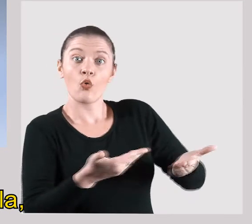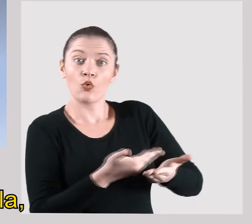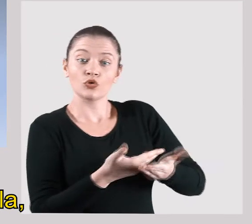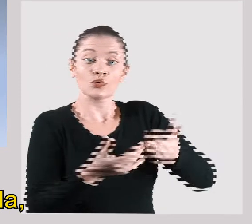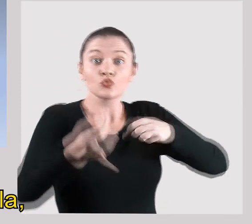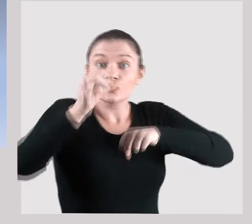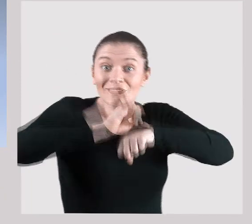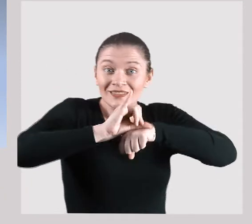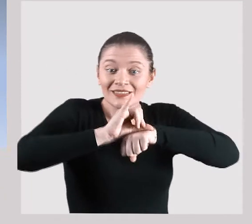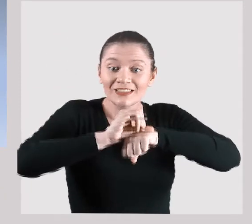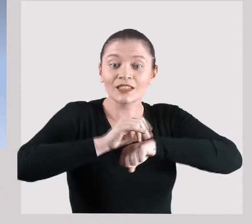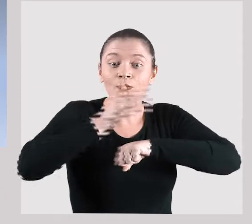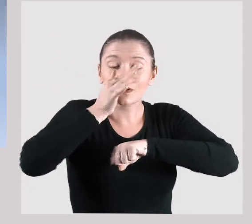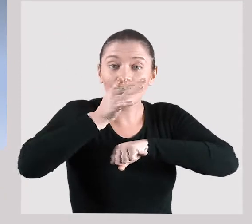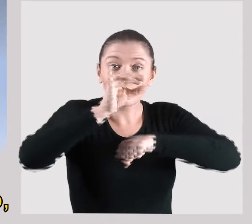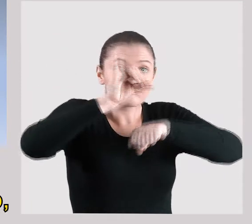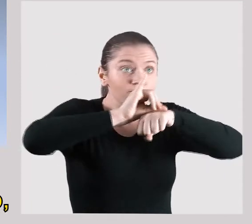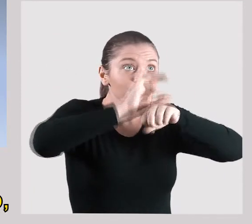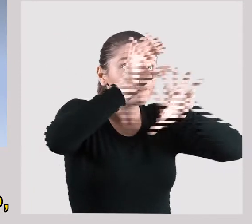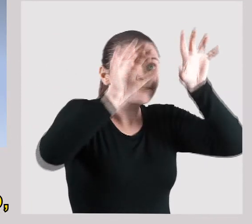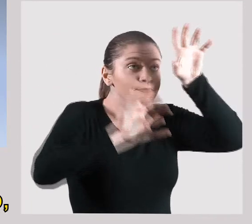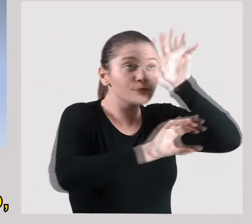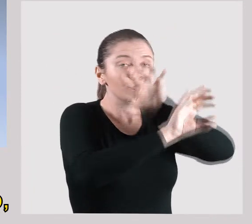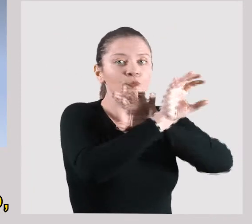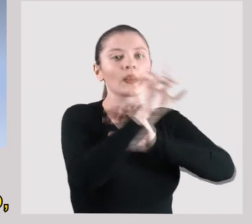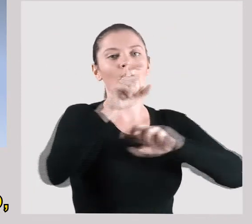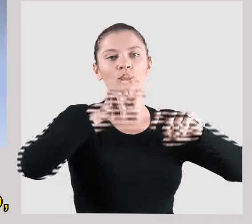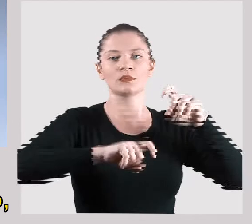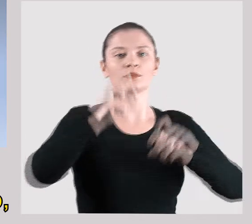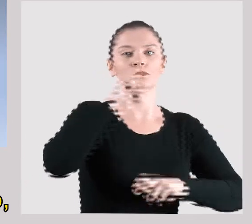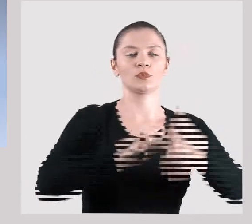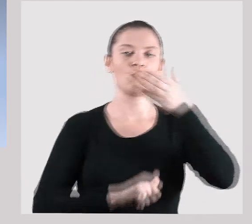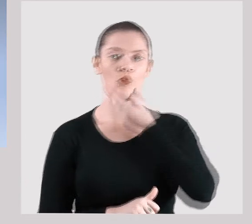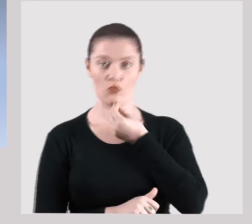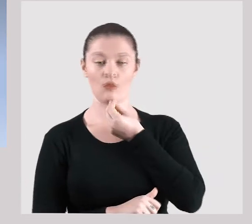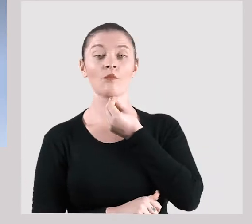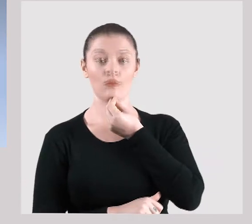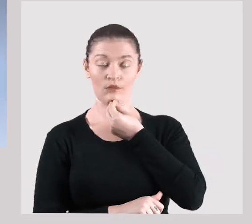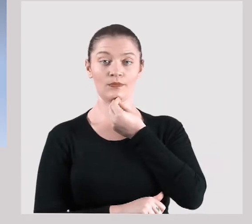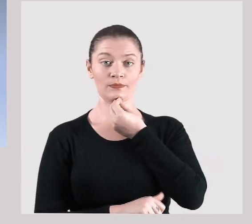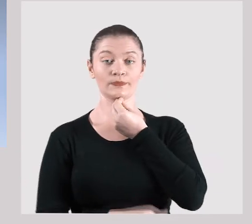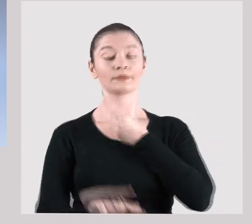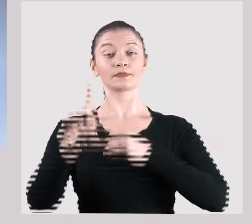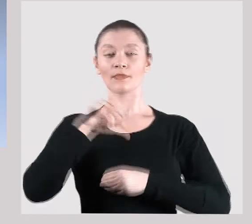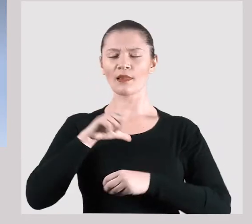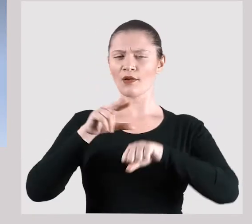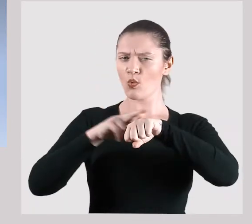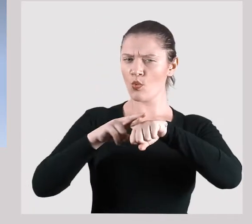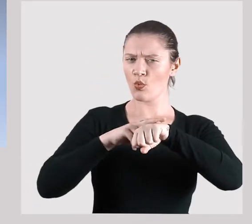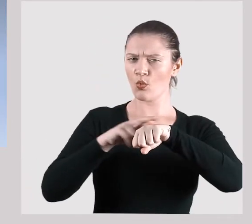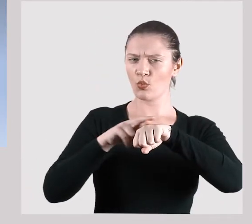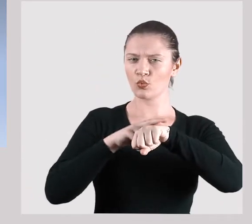centro da mandala, eles colocam como sexo biológico, masculino e feminino, e tem ali que está em roxo